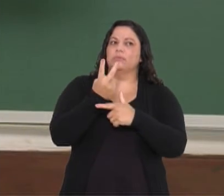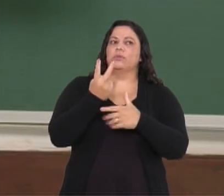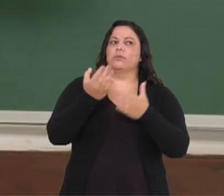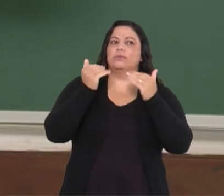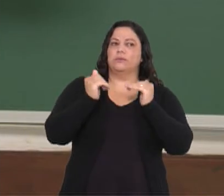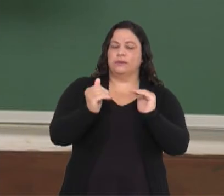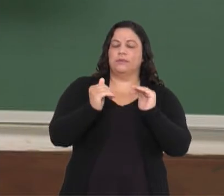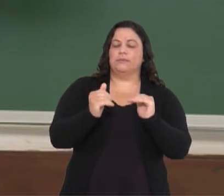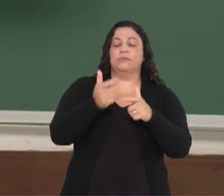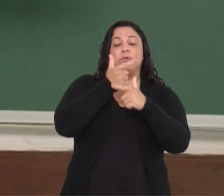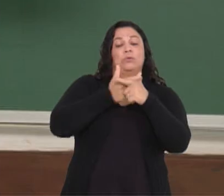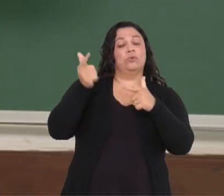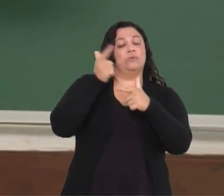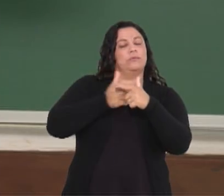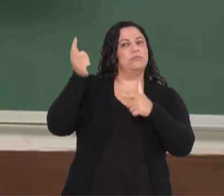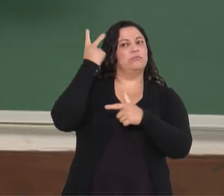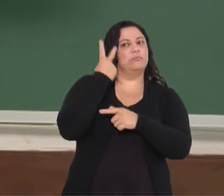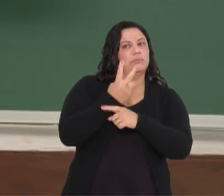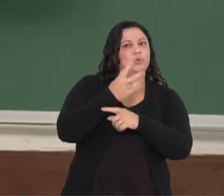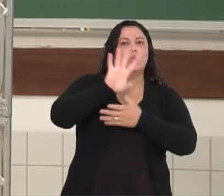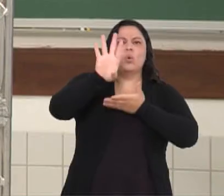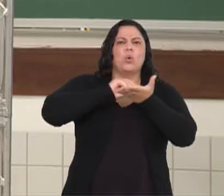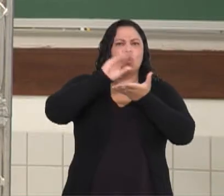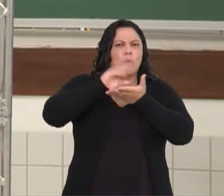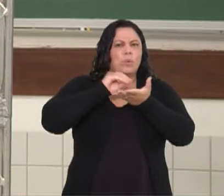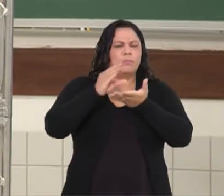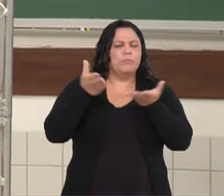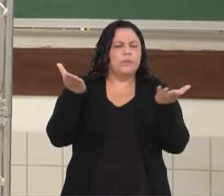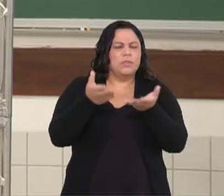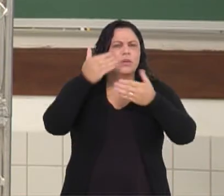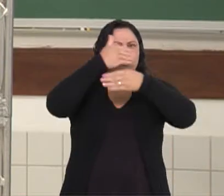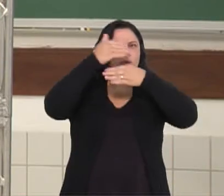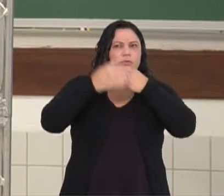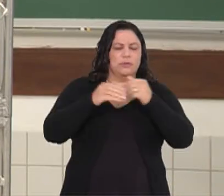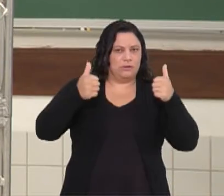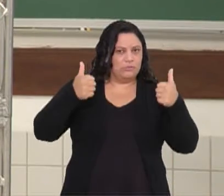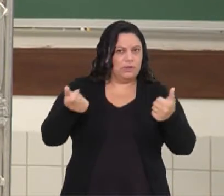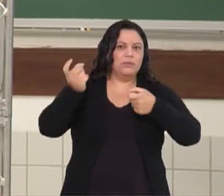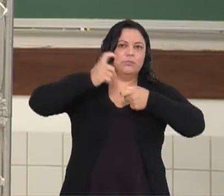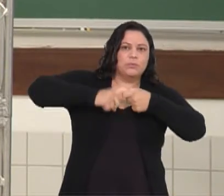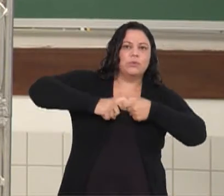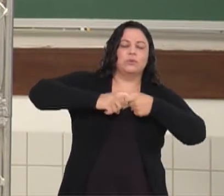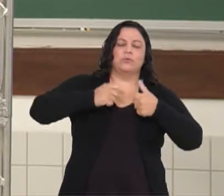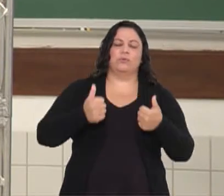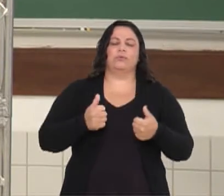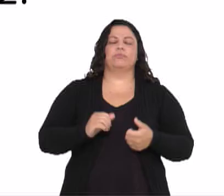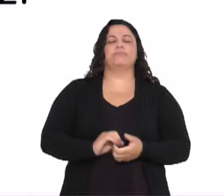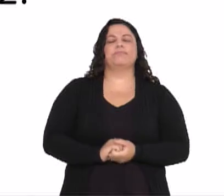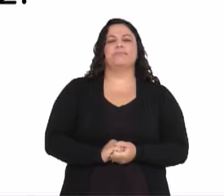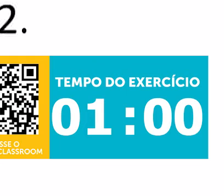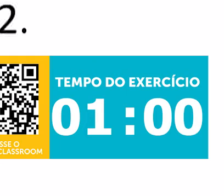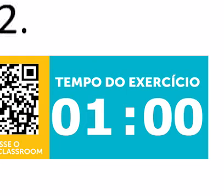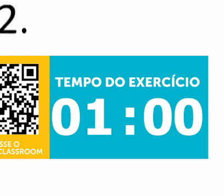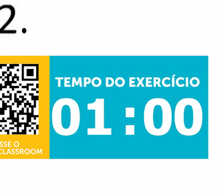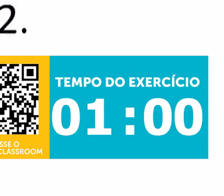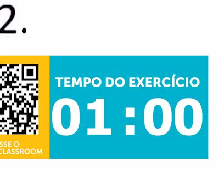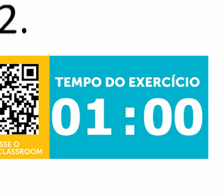nesse caso, dividimos por 2. Copiem esse slide, eu volto já para explicar melhor para vocês o fechamento do dispositivo.